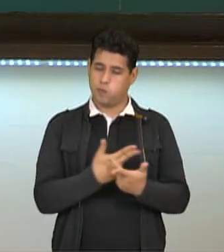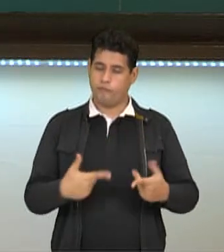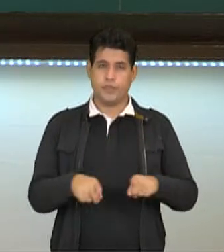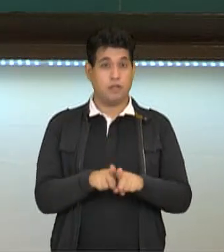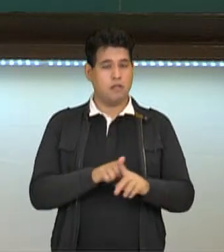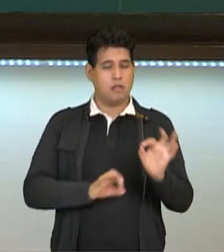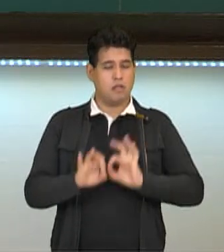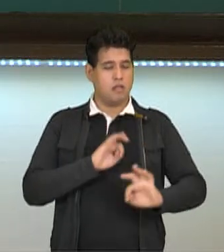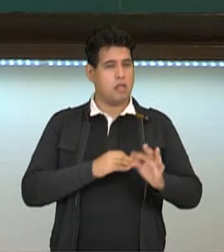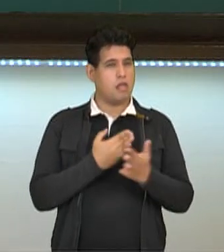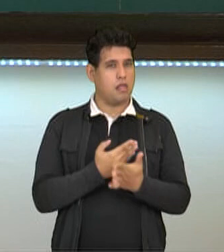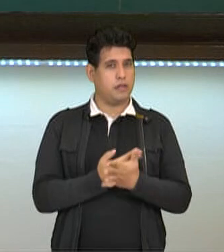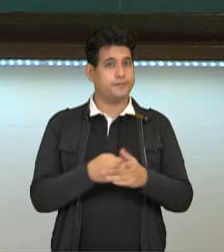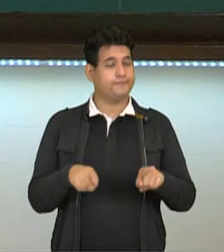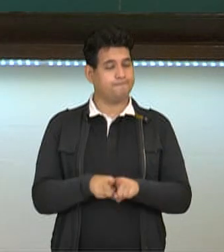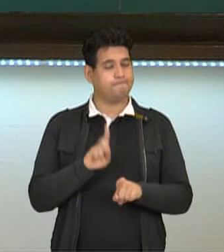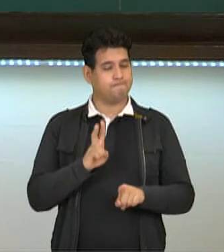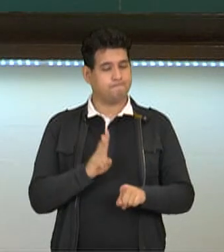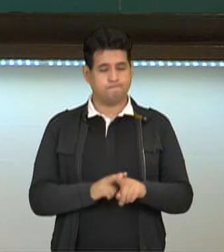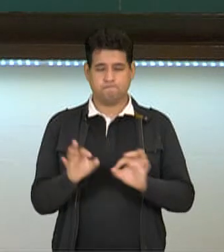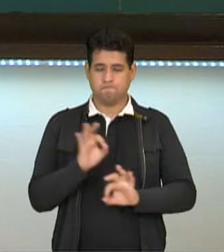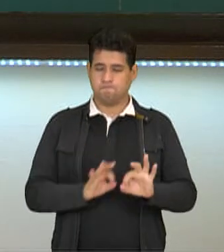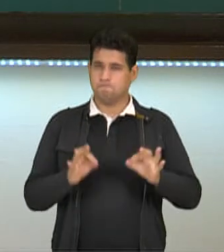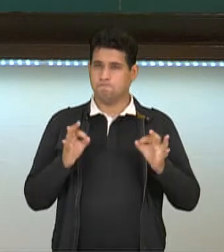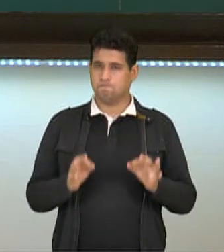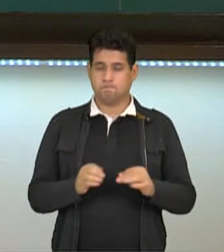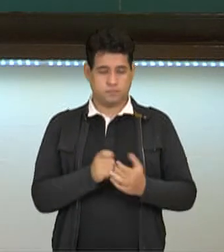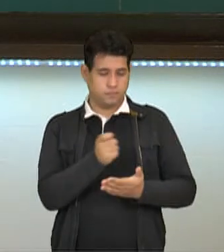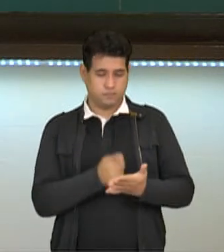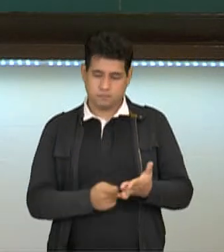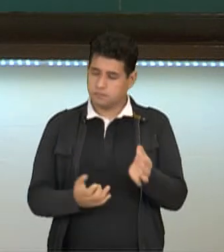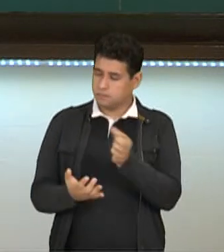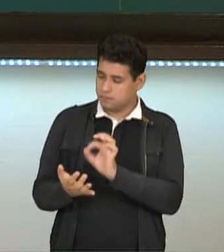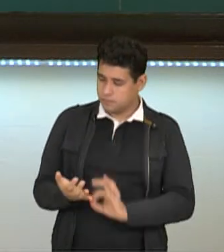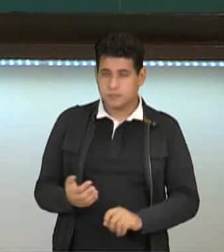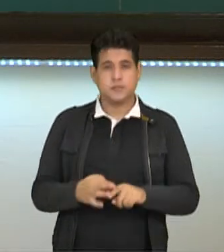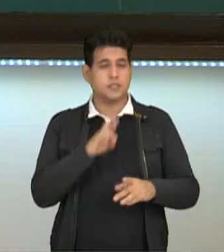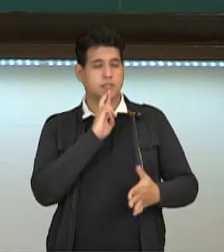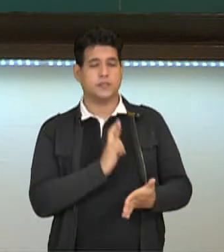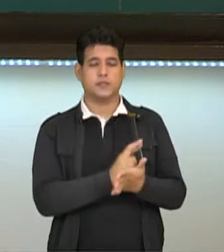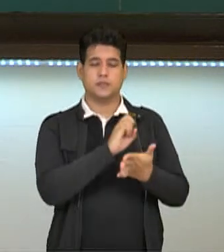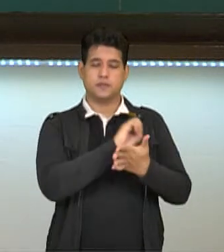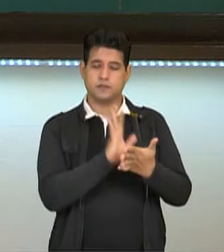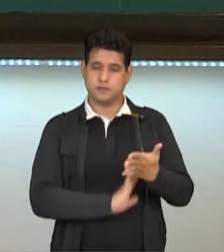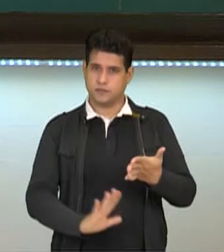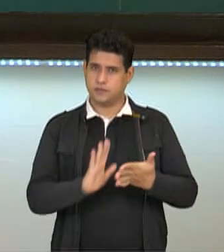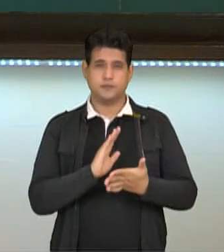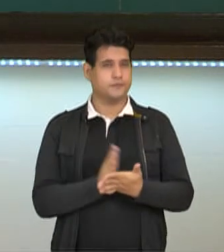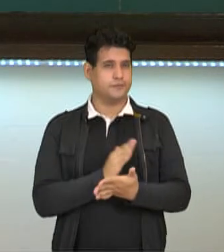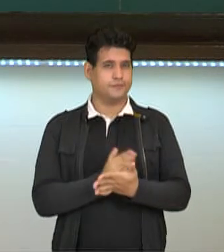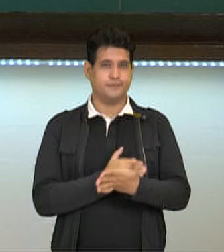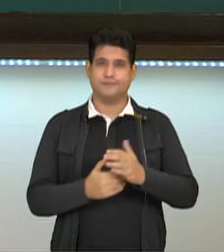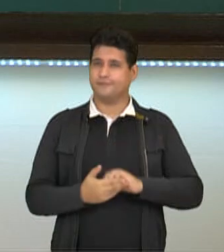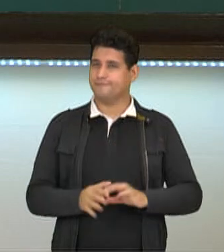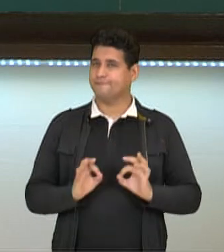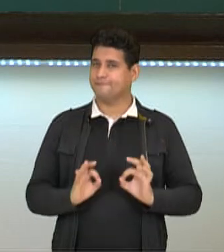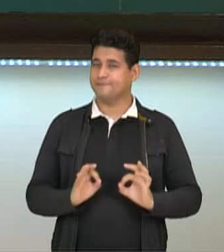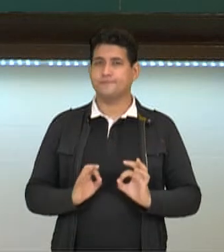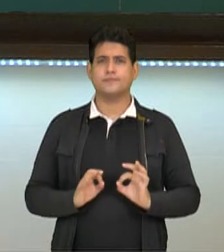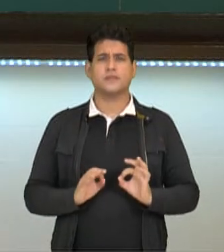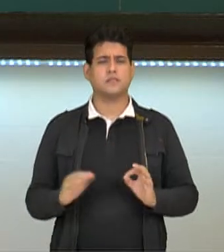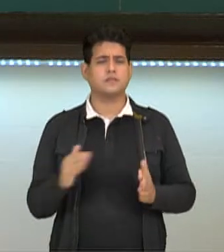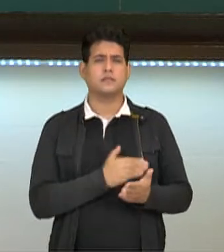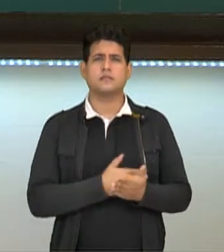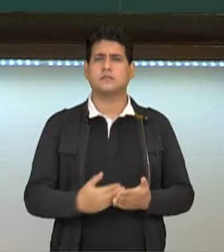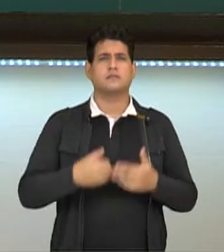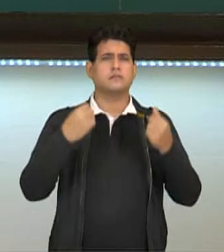as suas aulas também sempre atualizadas, faça as anotações, responda as atividades no seu caderno, certo? Vamos